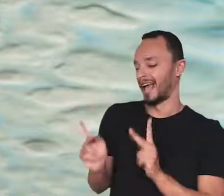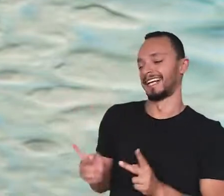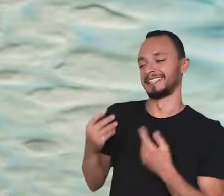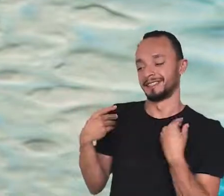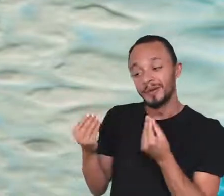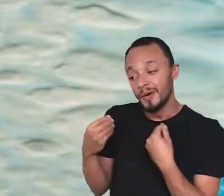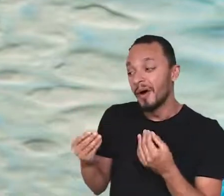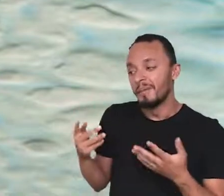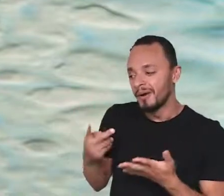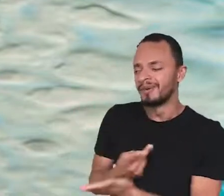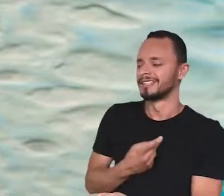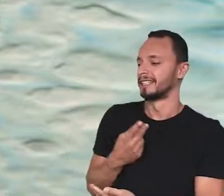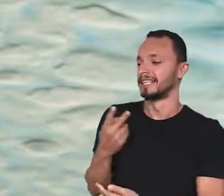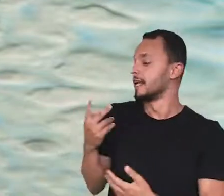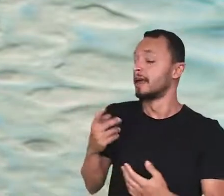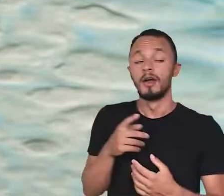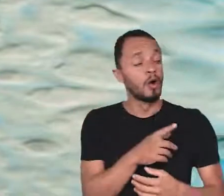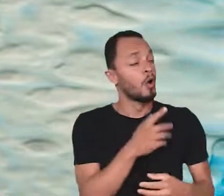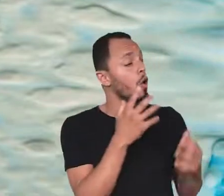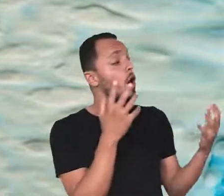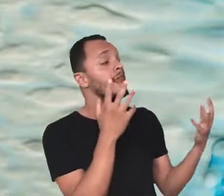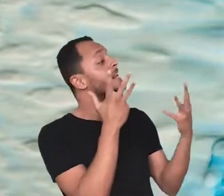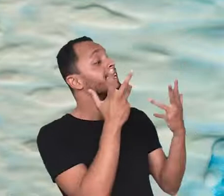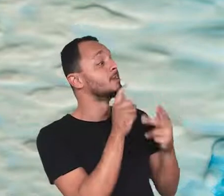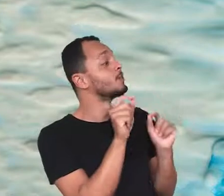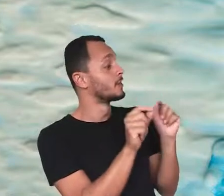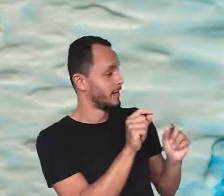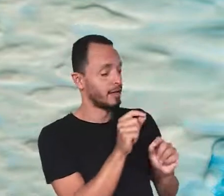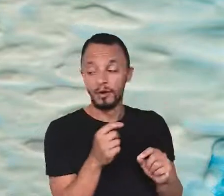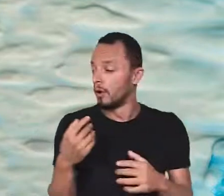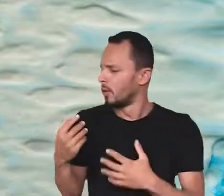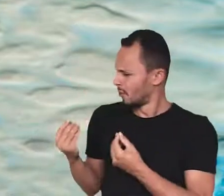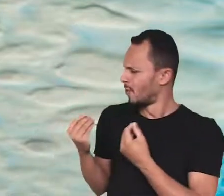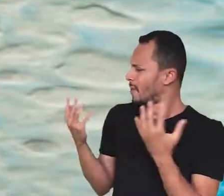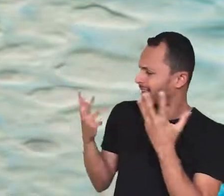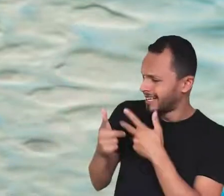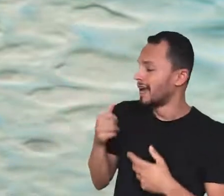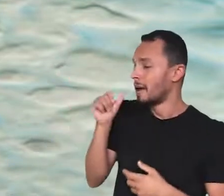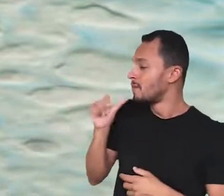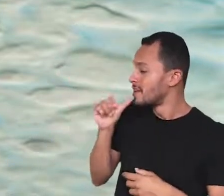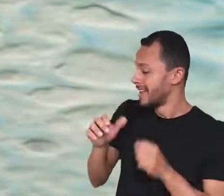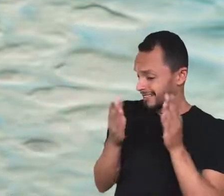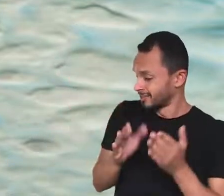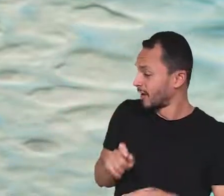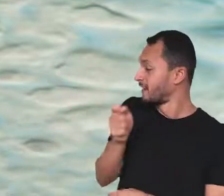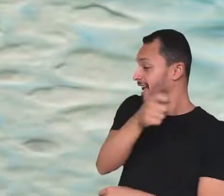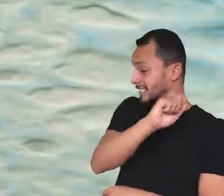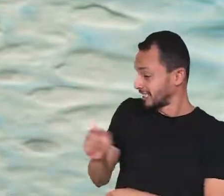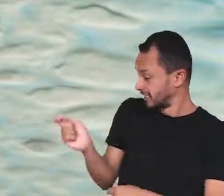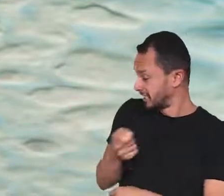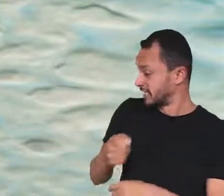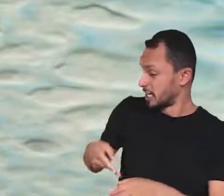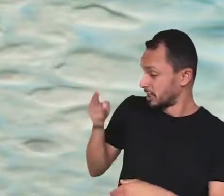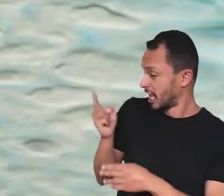lindo? Tem nada de lindo nessa história, Nicole. Deixa de ser canceriana. A mulher ficava dando navalhada na cara de todo mundo.